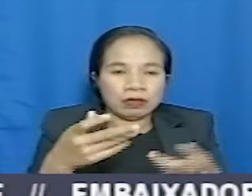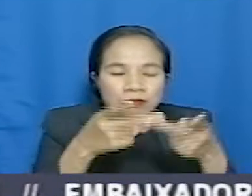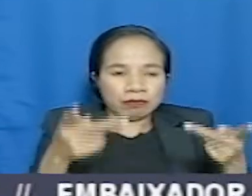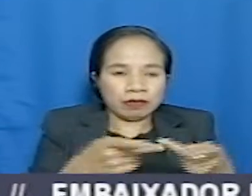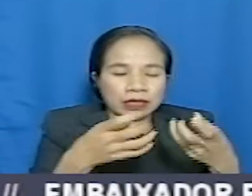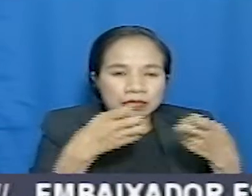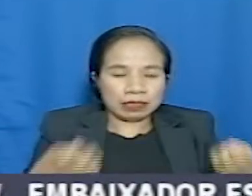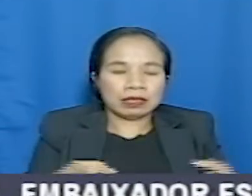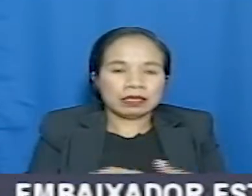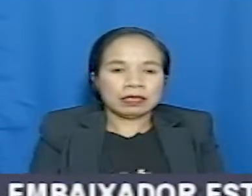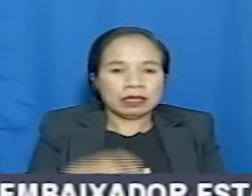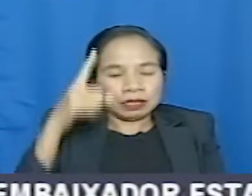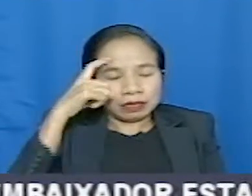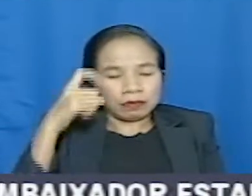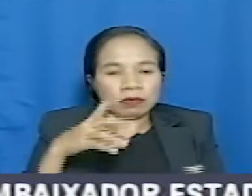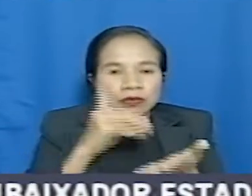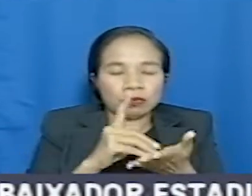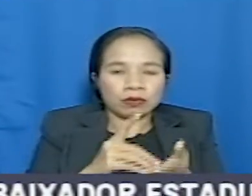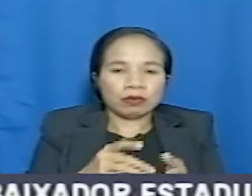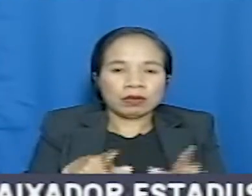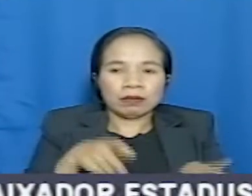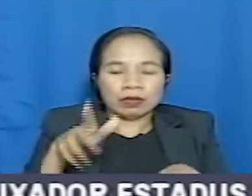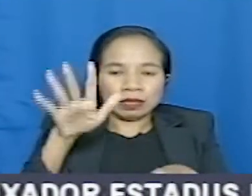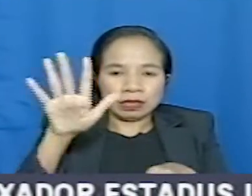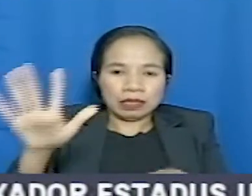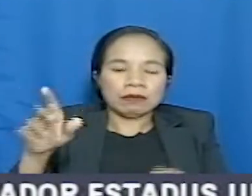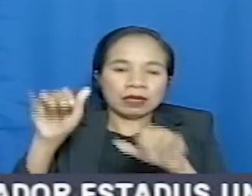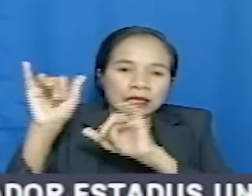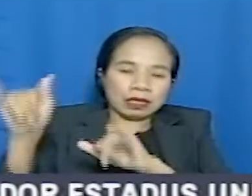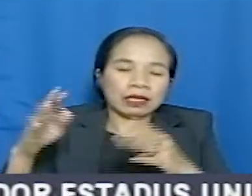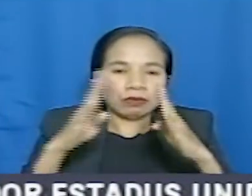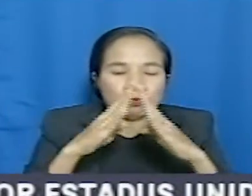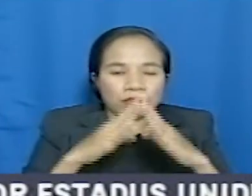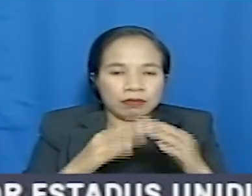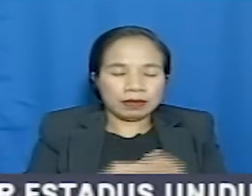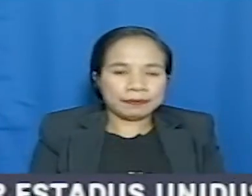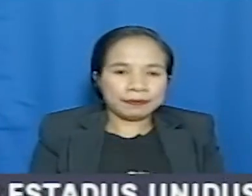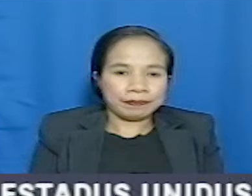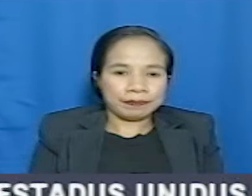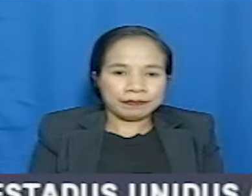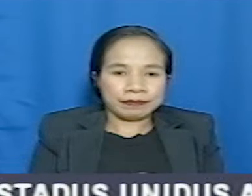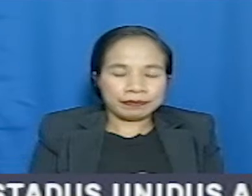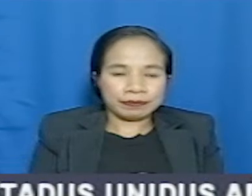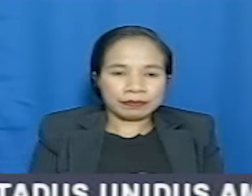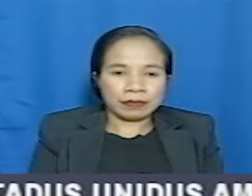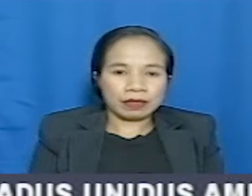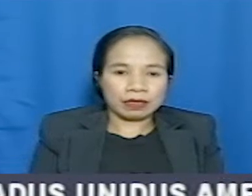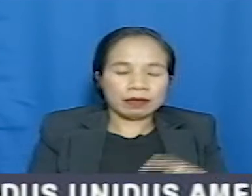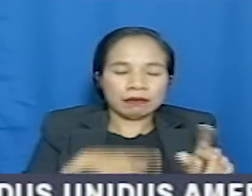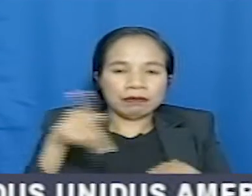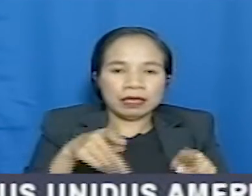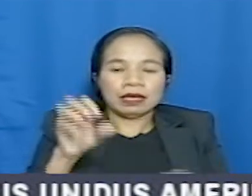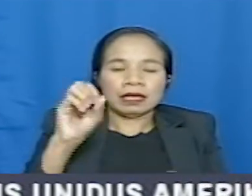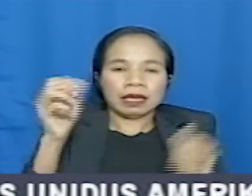at tama ne profissional saúde na Insanulu 5 auto karantina de iha uma Maliana rase 15 pessoas mas